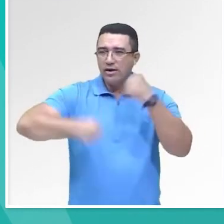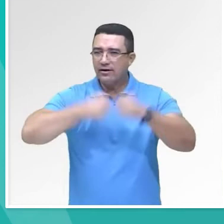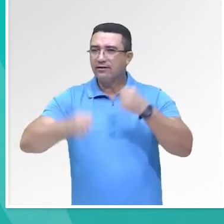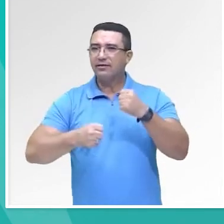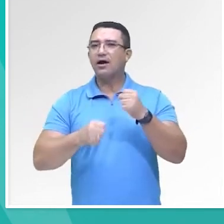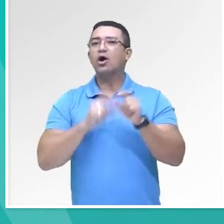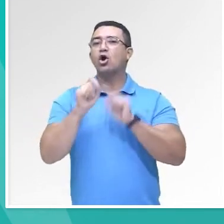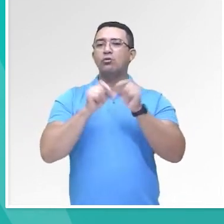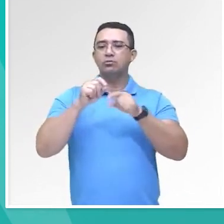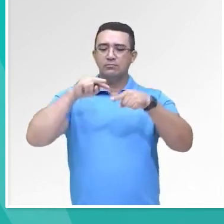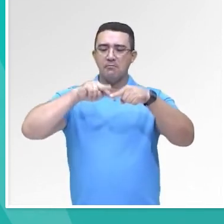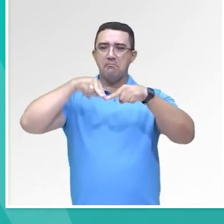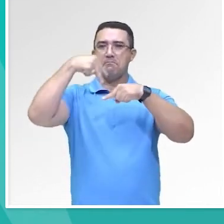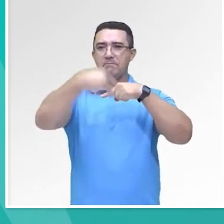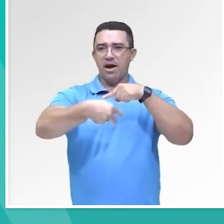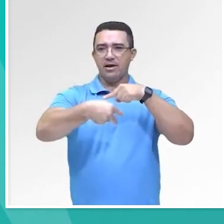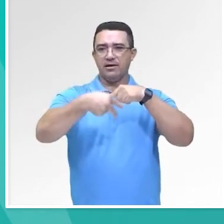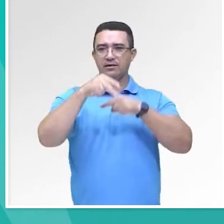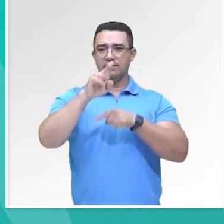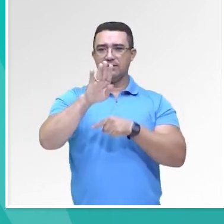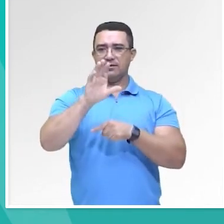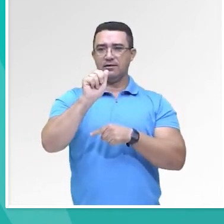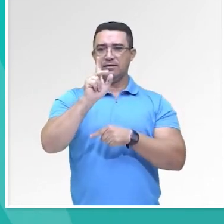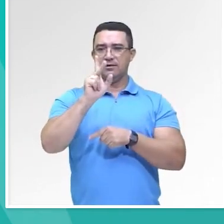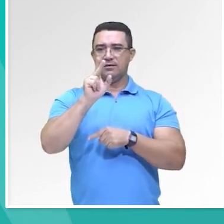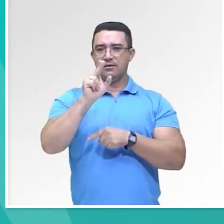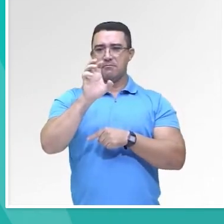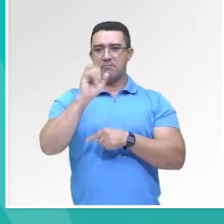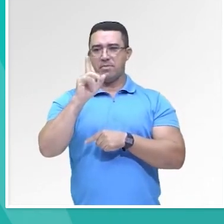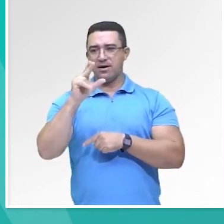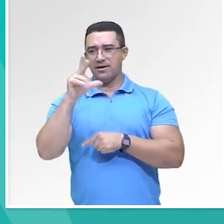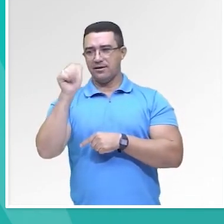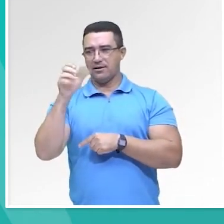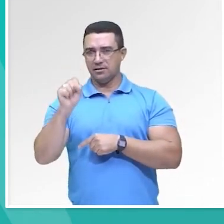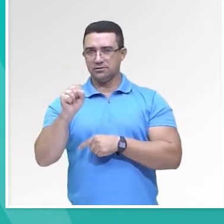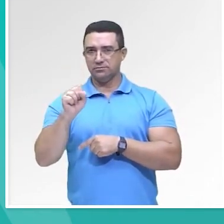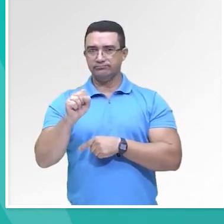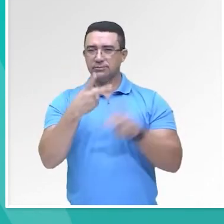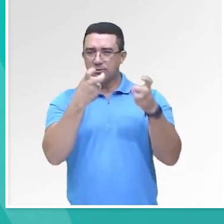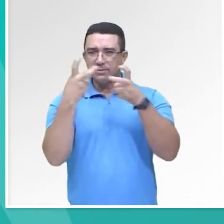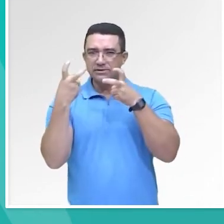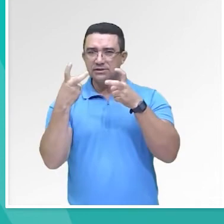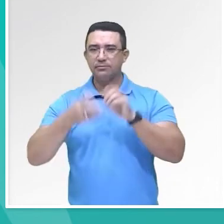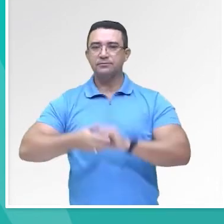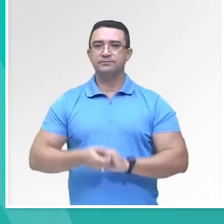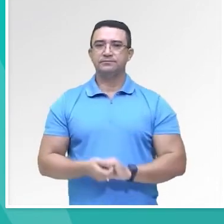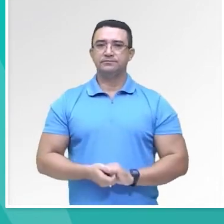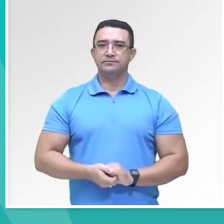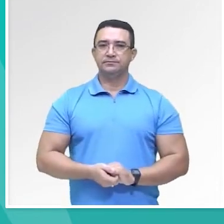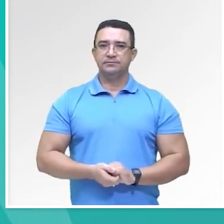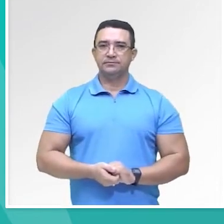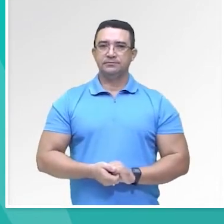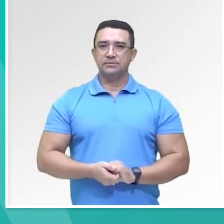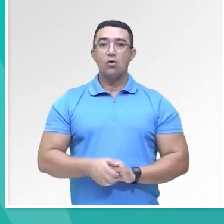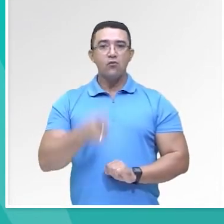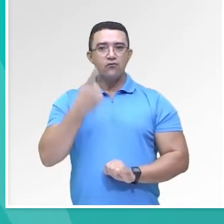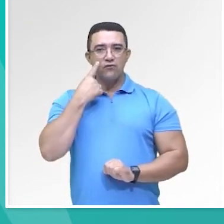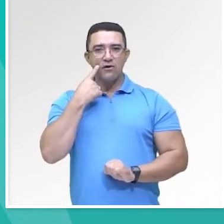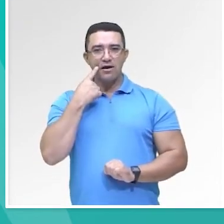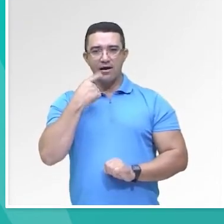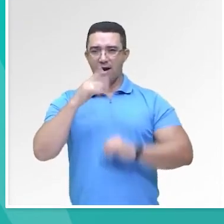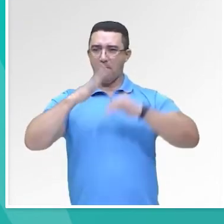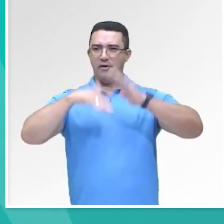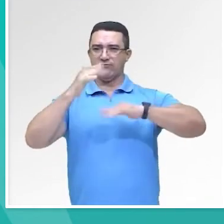com barreiras. Vamos visualizar? Então, olha só, observem aqui comigo a corrida com barreiras.